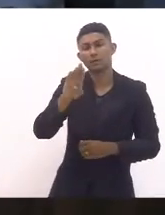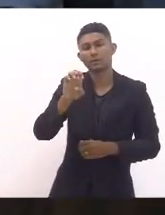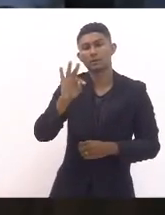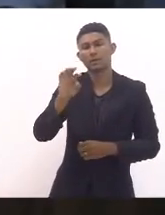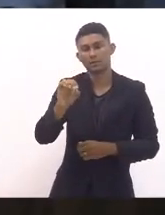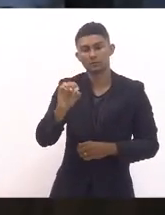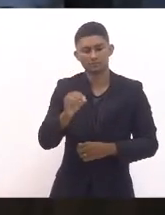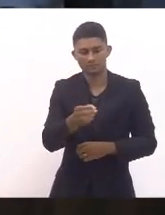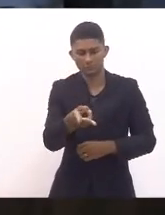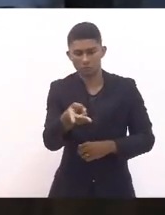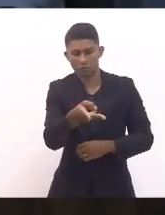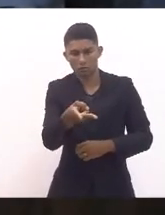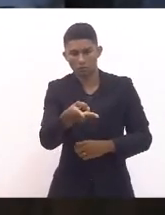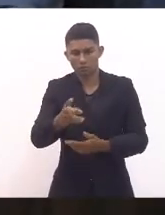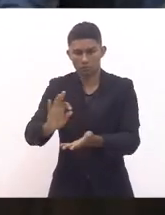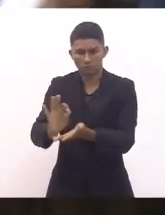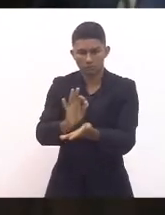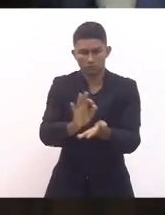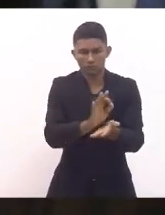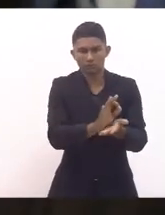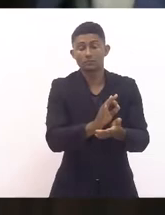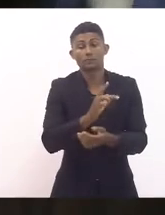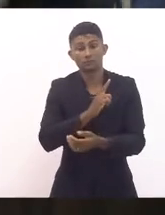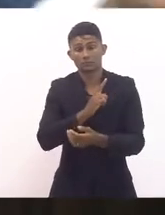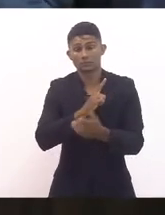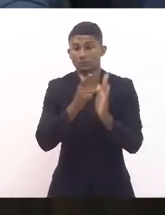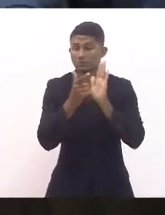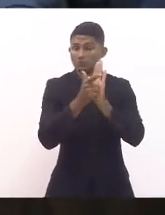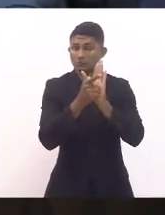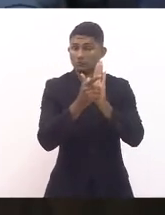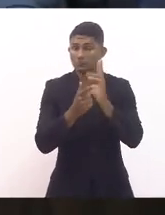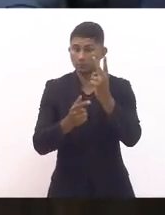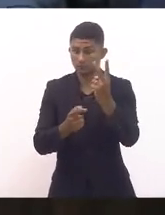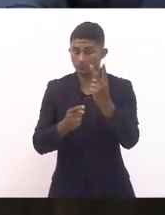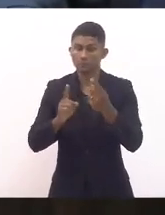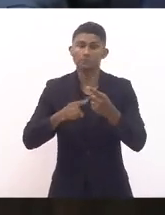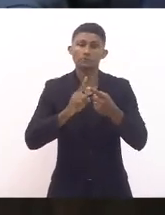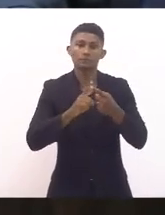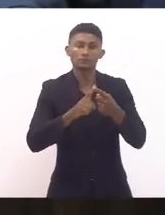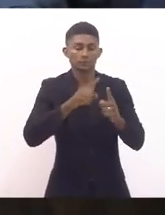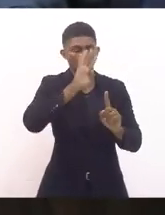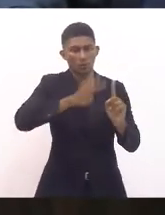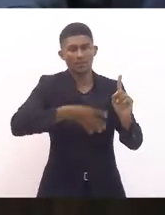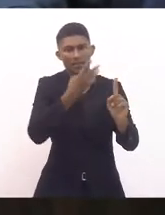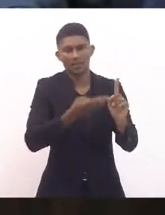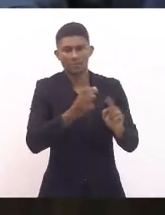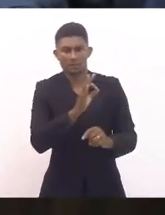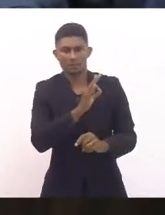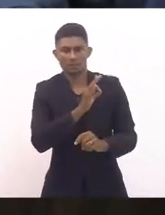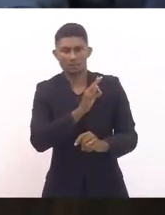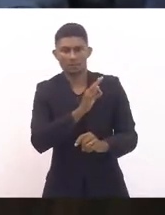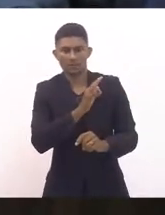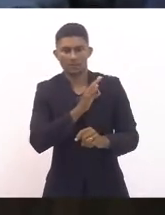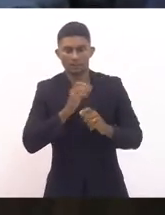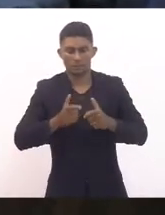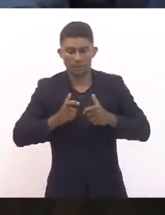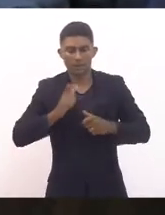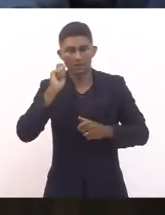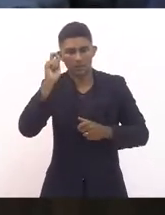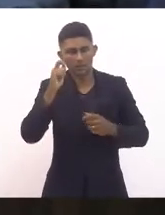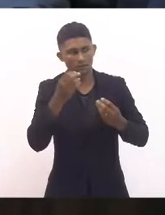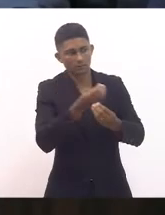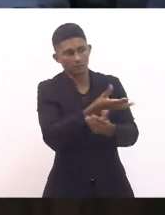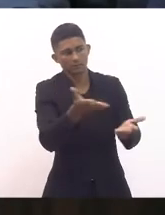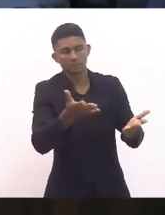Macedo. Não, são duas questões. É uma homenagem aos policiais da Rocinha, medalha Tiradentes. E vou abrir já